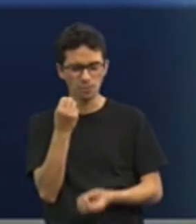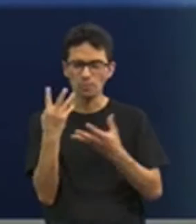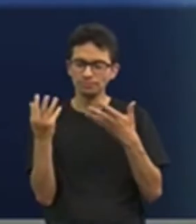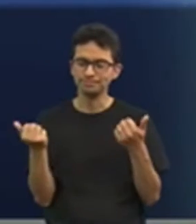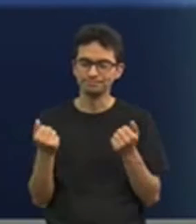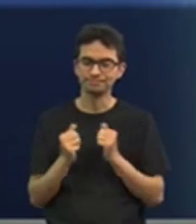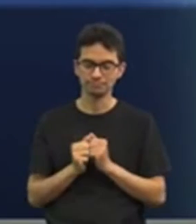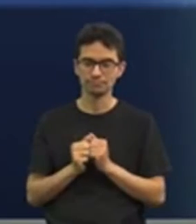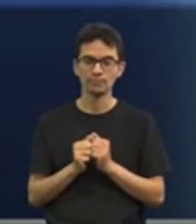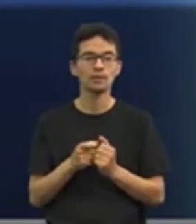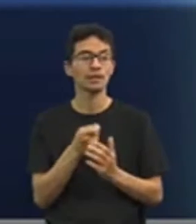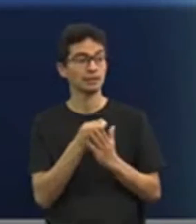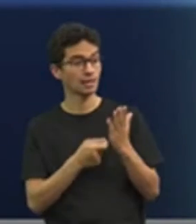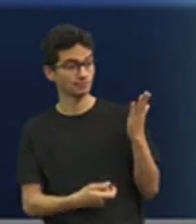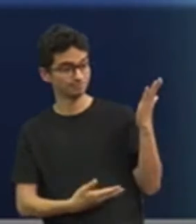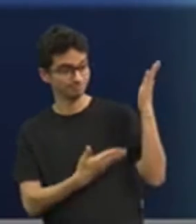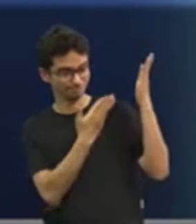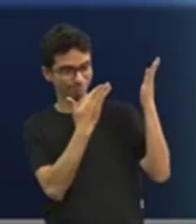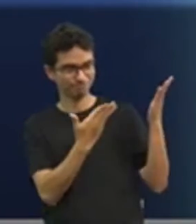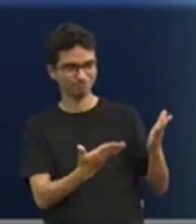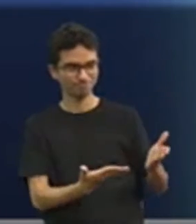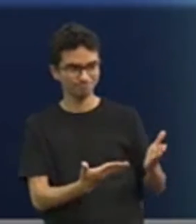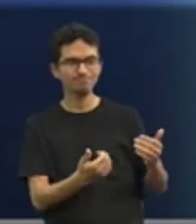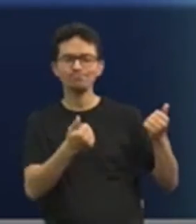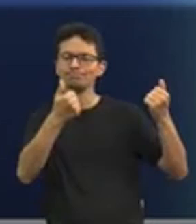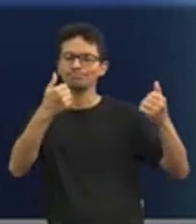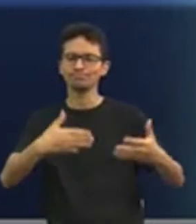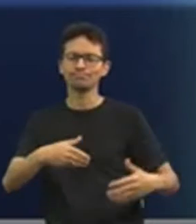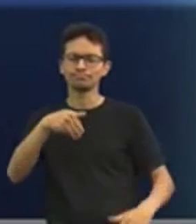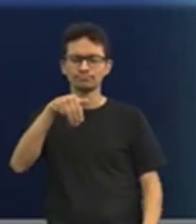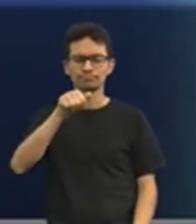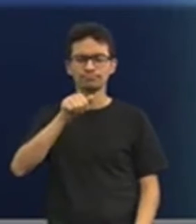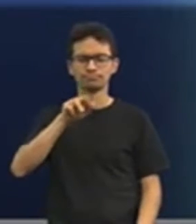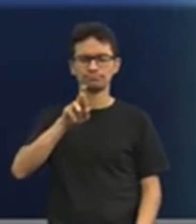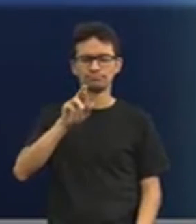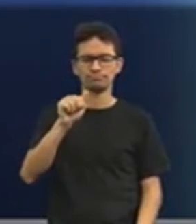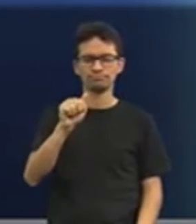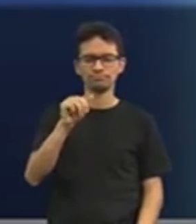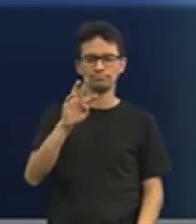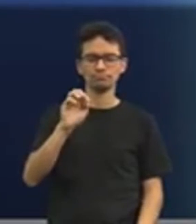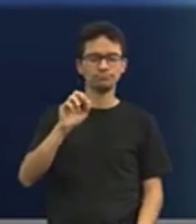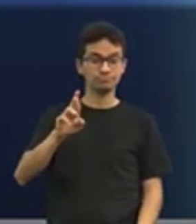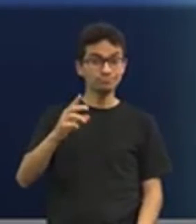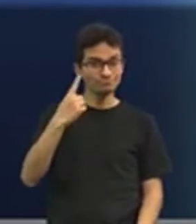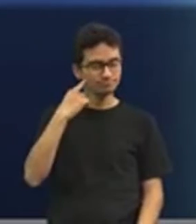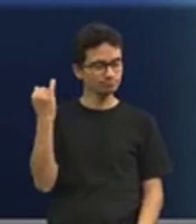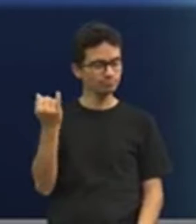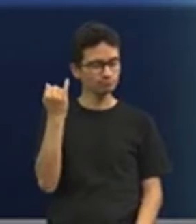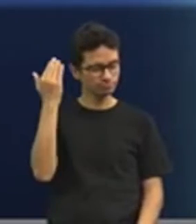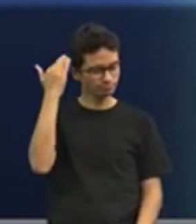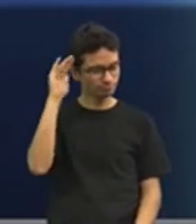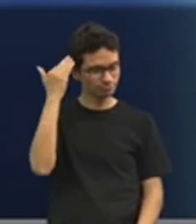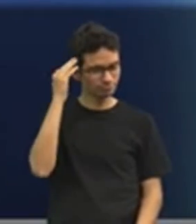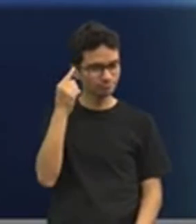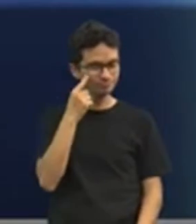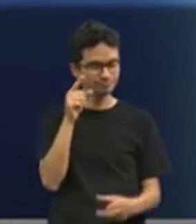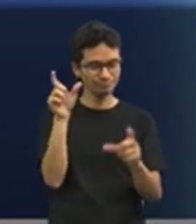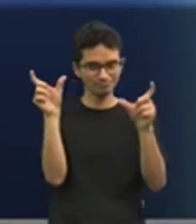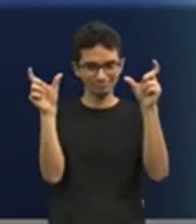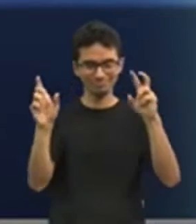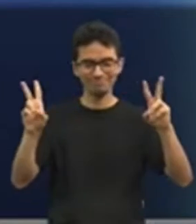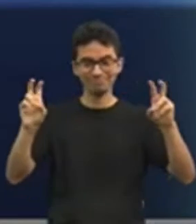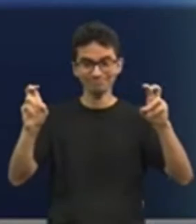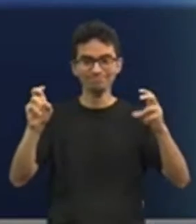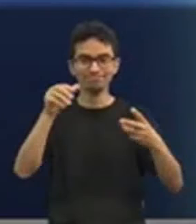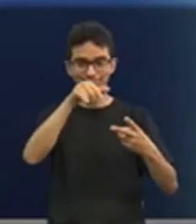nós temos aí um texto falando sobre o maratona né porque assim Olhem só que interessante eles colocam para